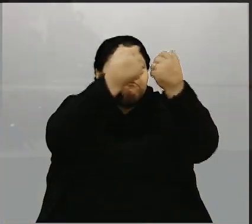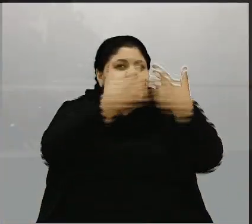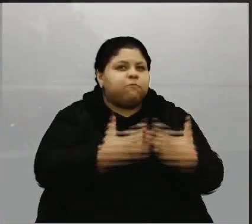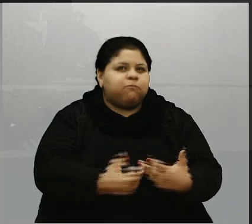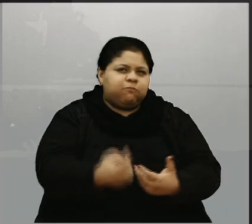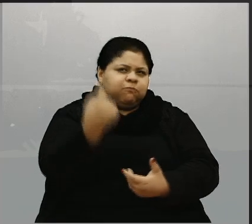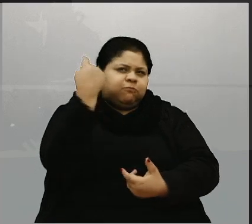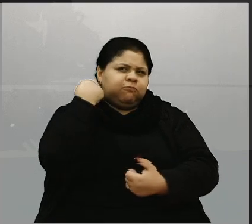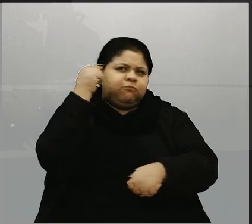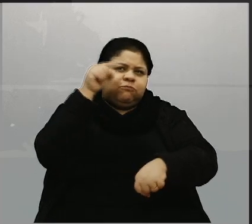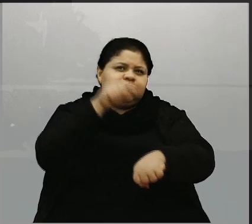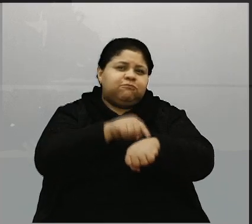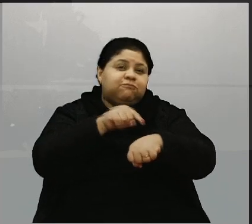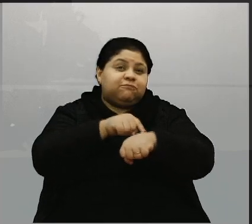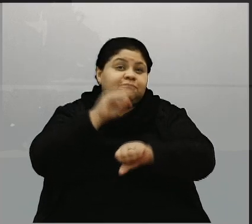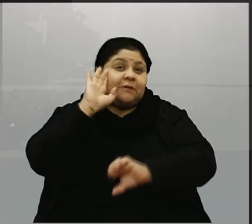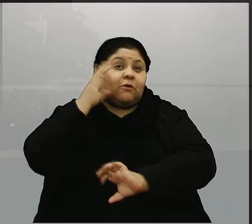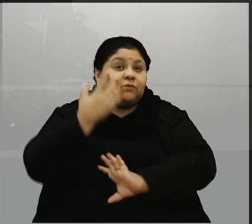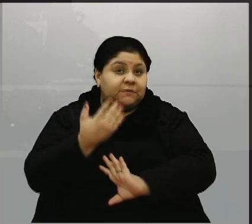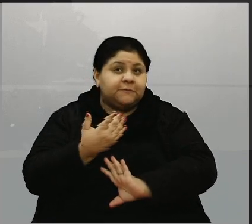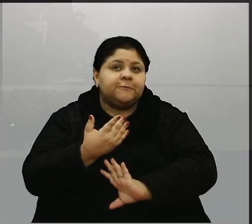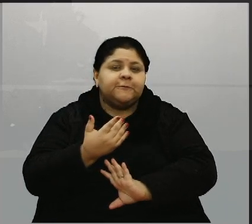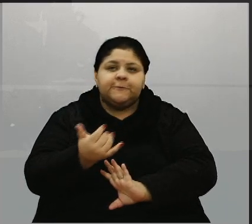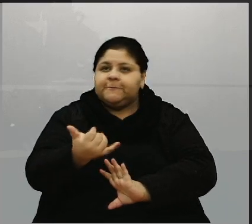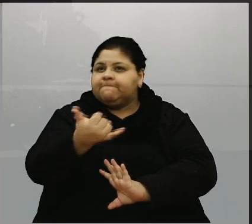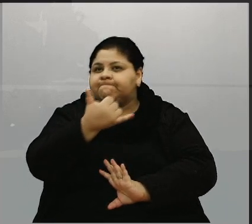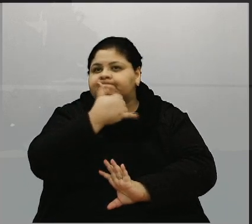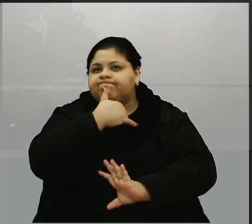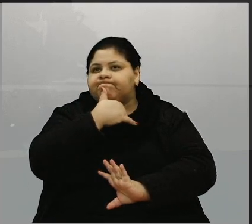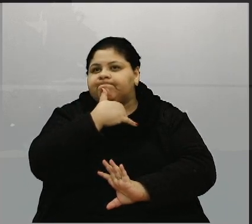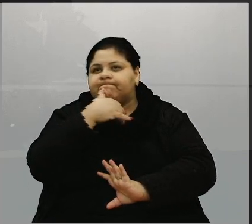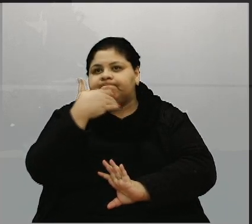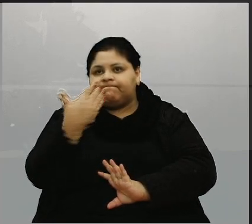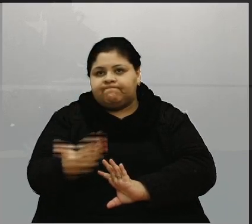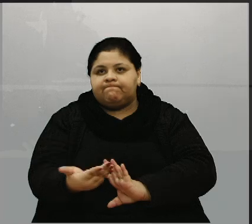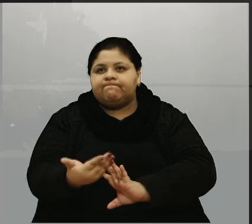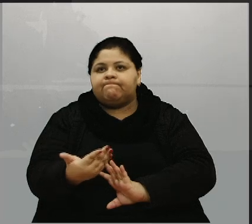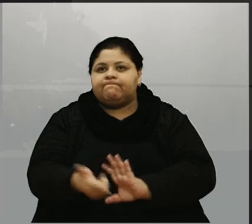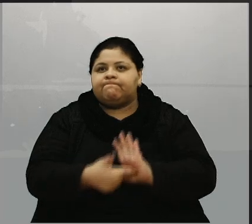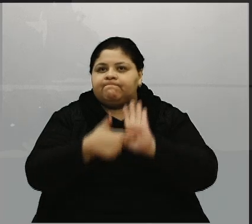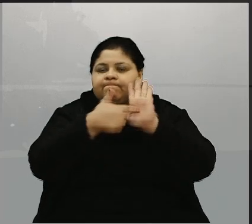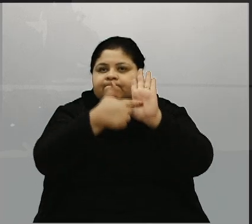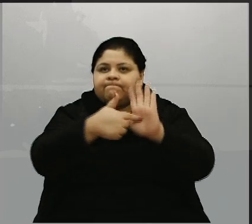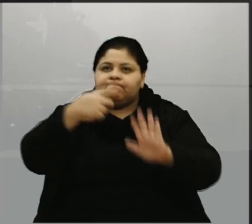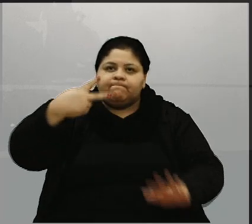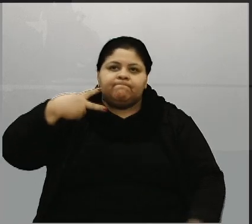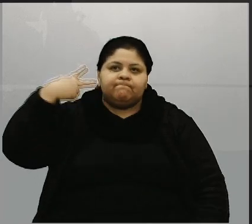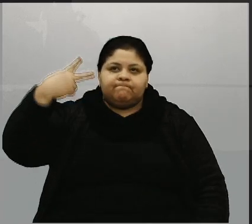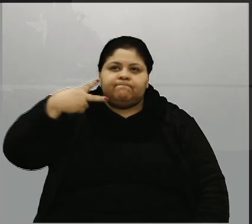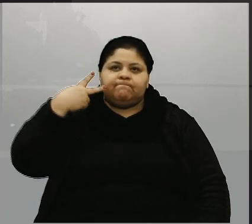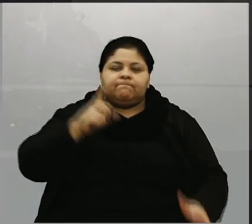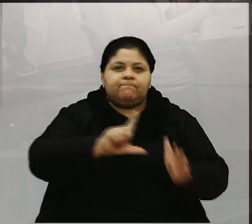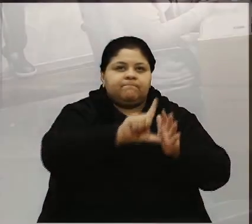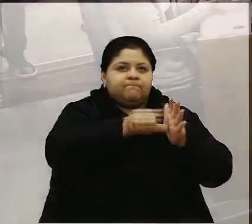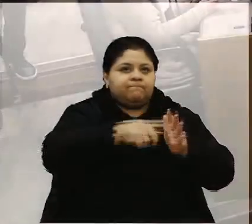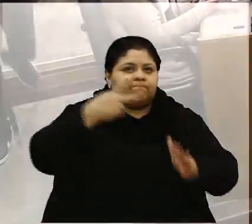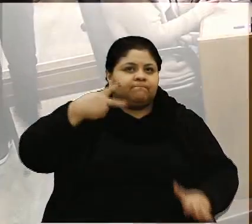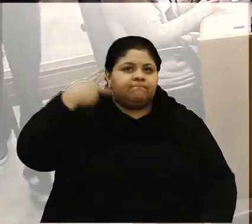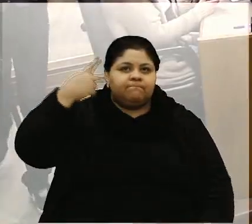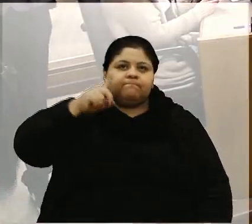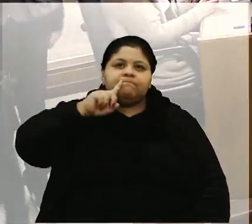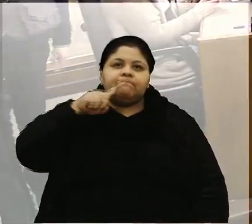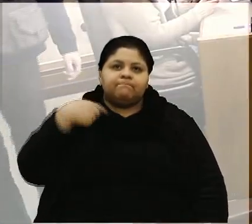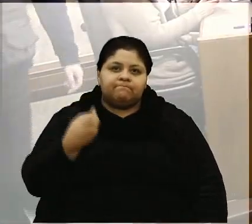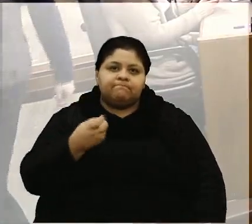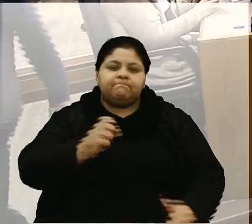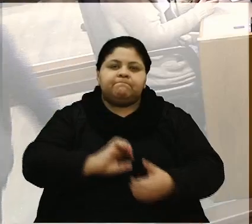tempo atrás que isso aconteceria. E, infelizmente, a situação está posta aí. Vereador Lucas, depois vereadora Gladys. Vereador